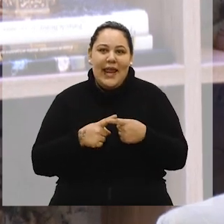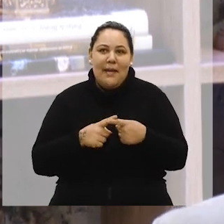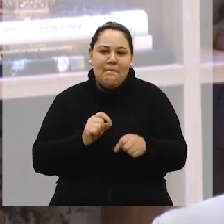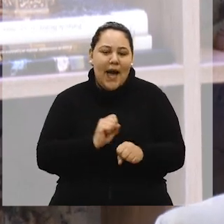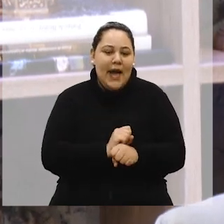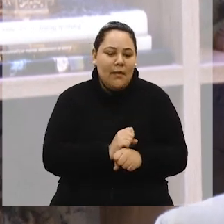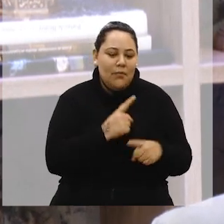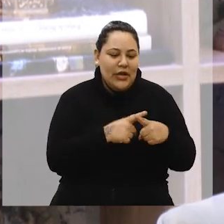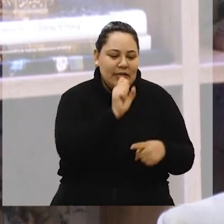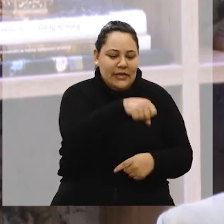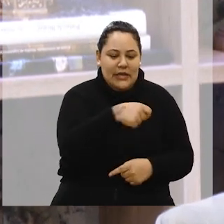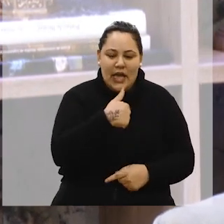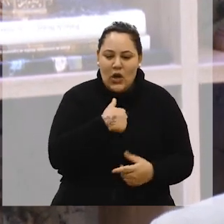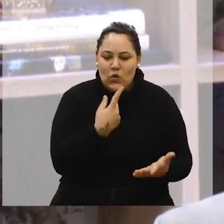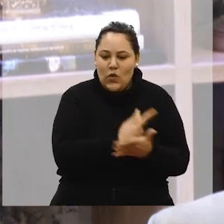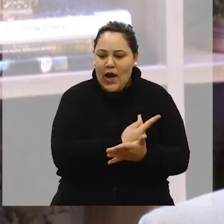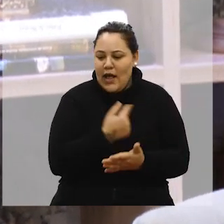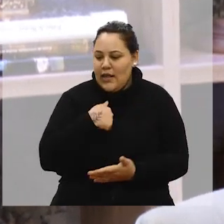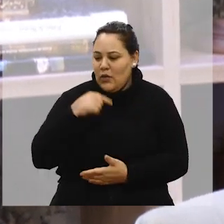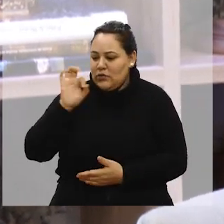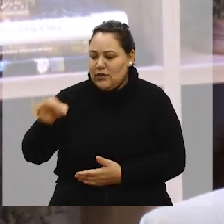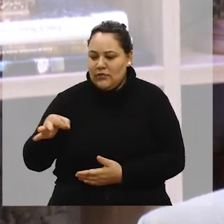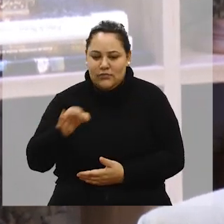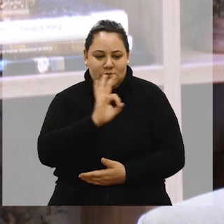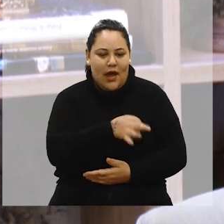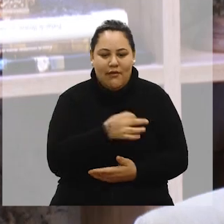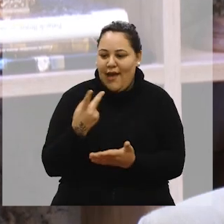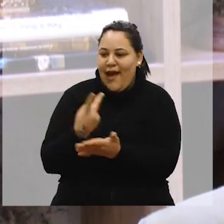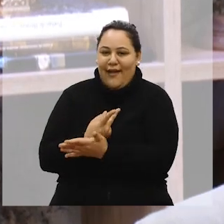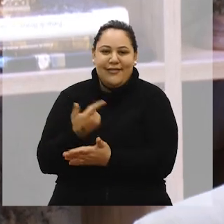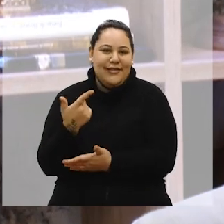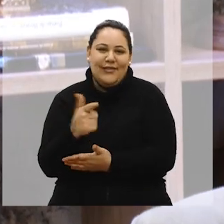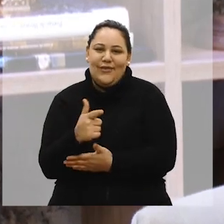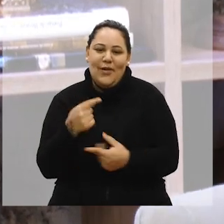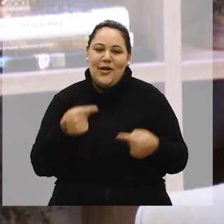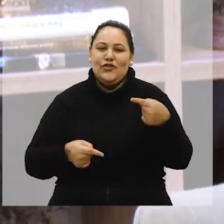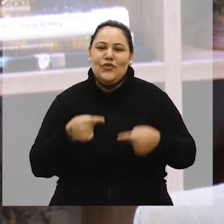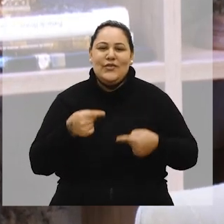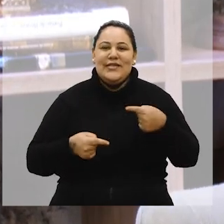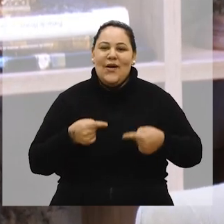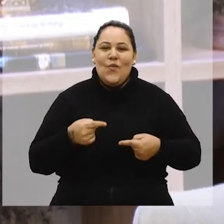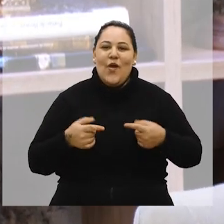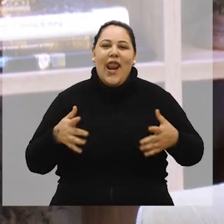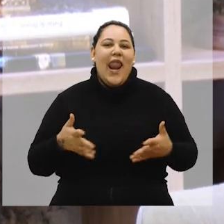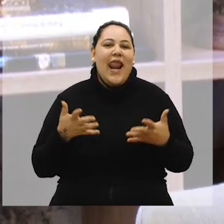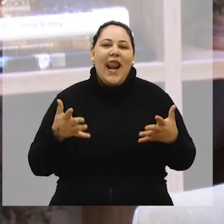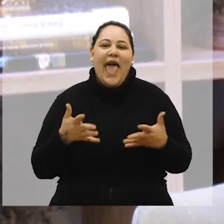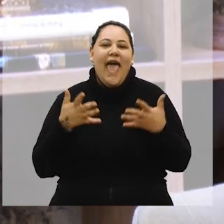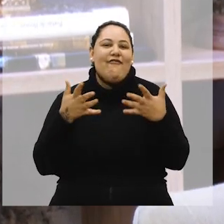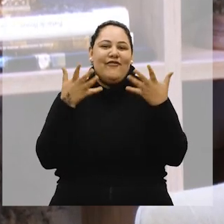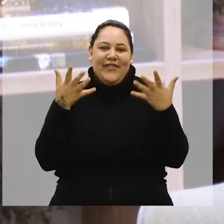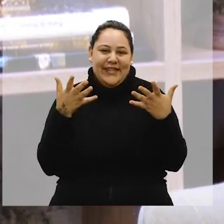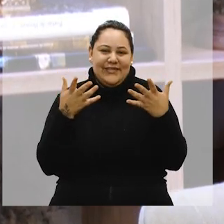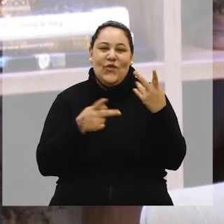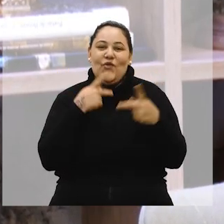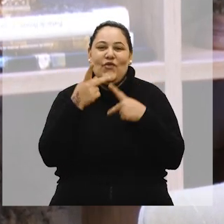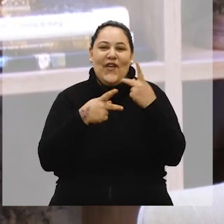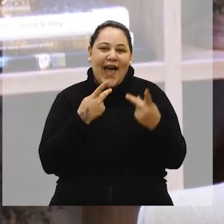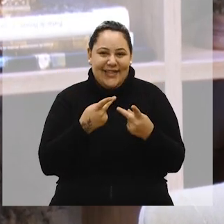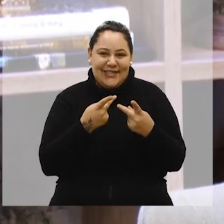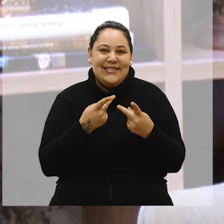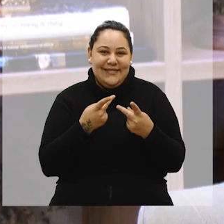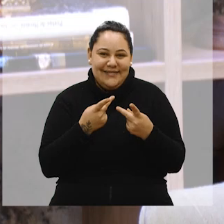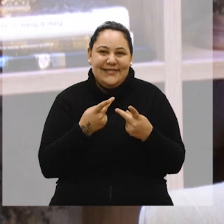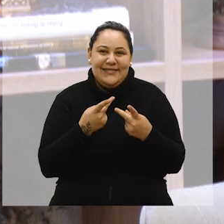sim, do porquê eu tô certo, tô errado, porque é assim, porque é assado. Então, não se tem uma discussão mais tão argumentativa em relação a